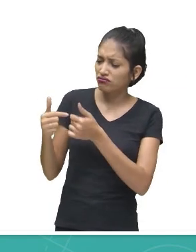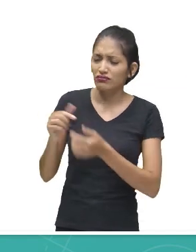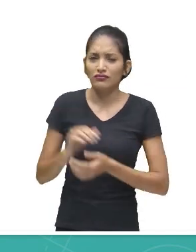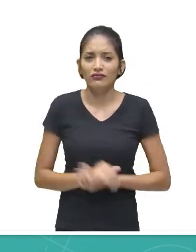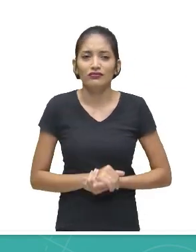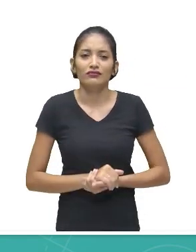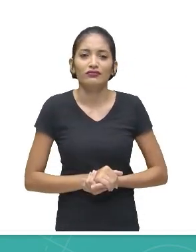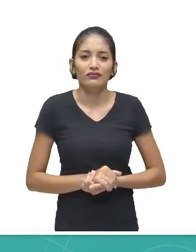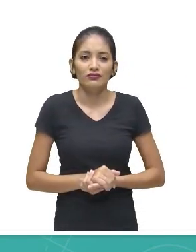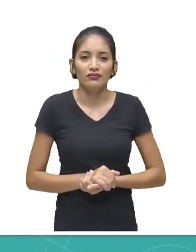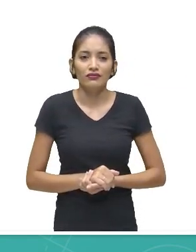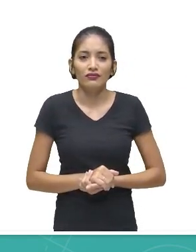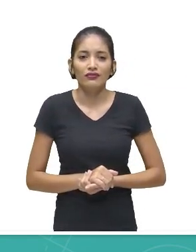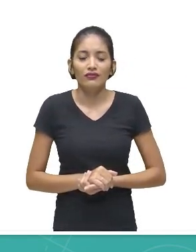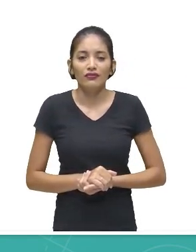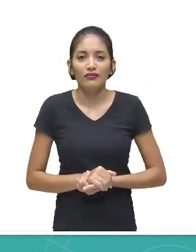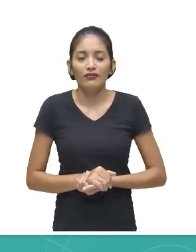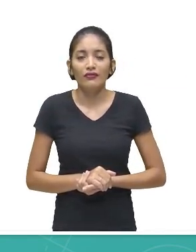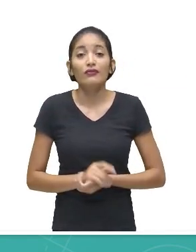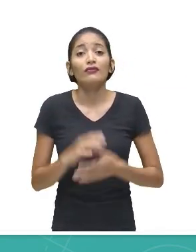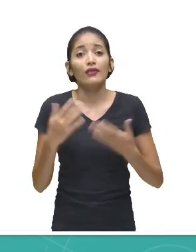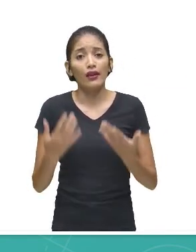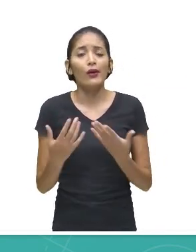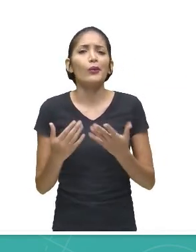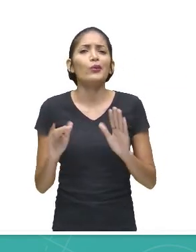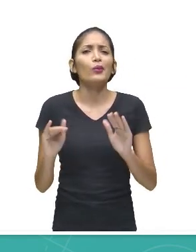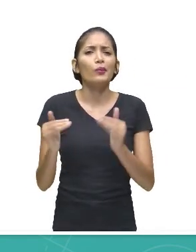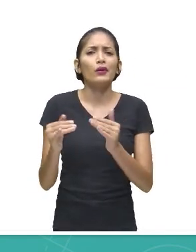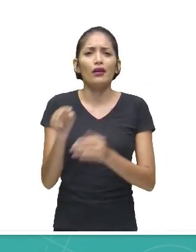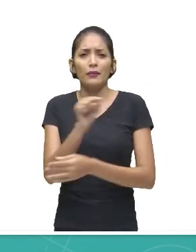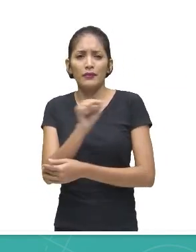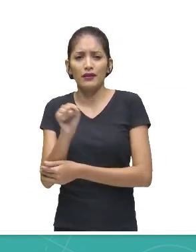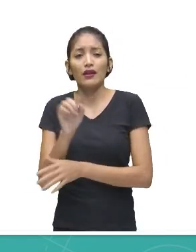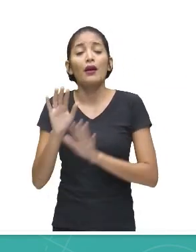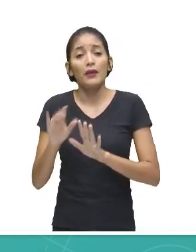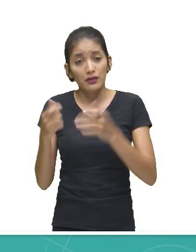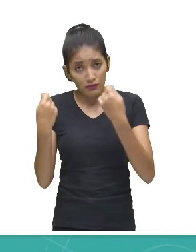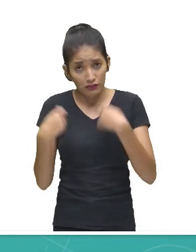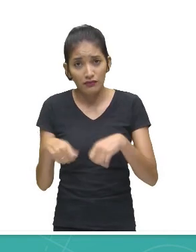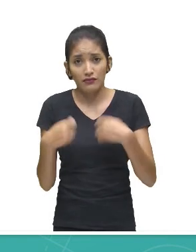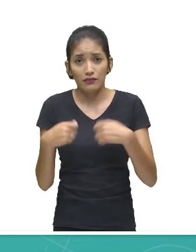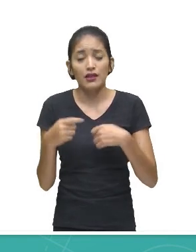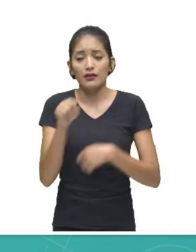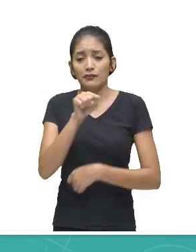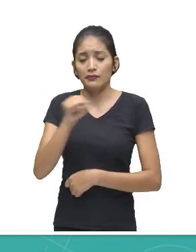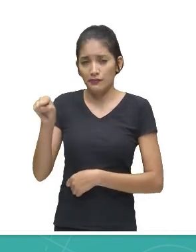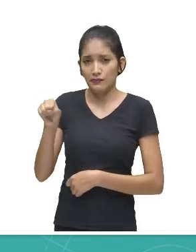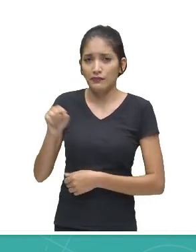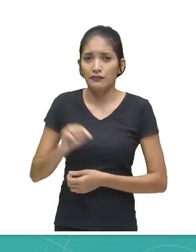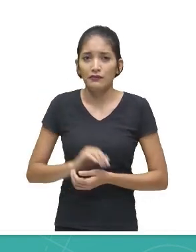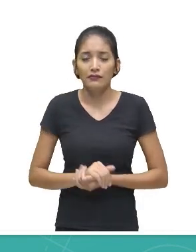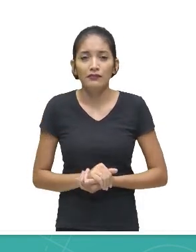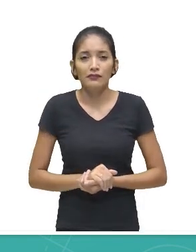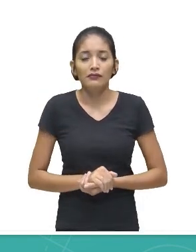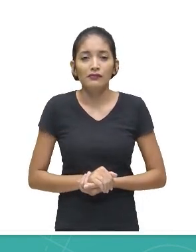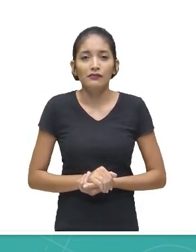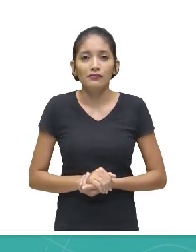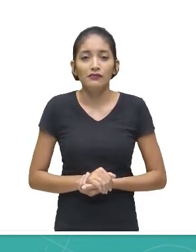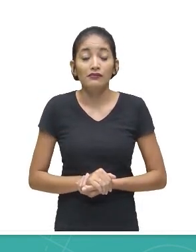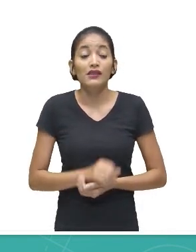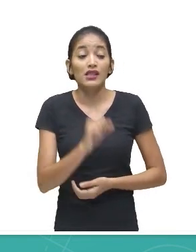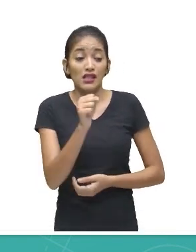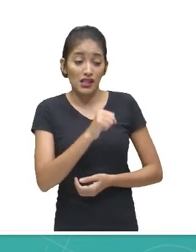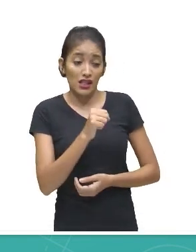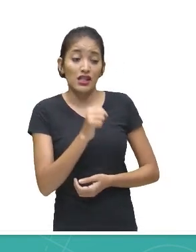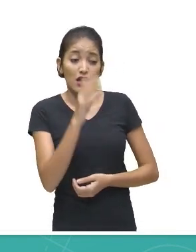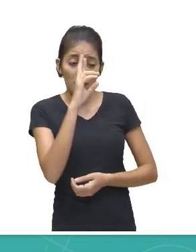Não. Aqui eu não coloquei o travessão, mas tem que ter o travessão aqui, tá, gente? Sim, meu patrão é o